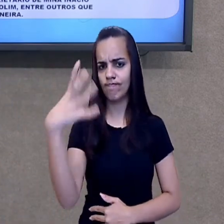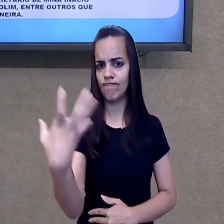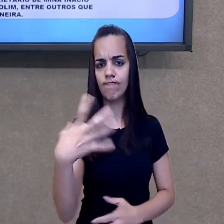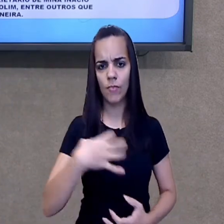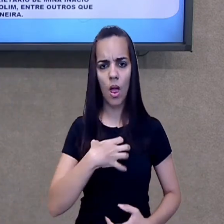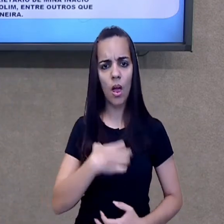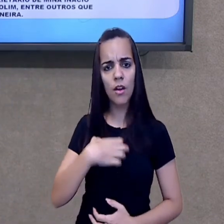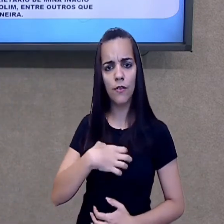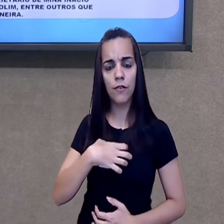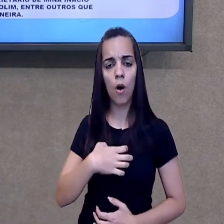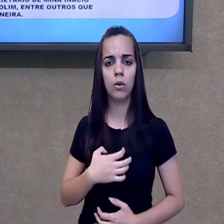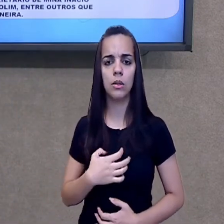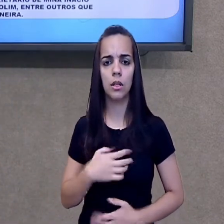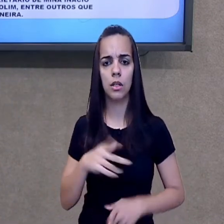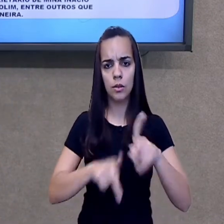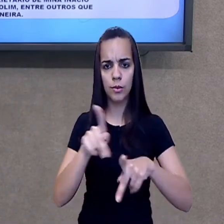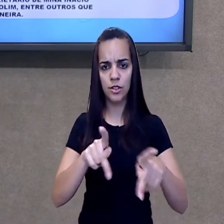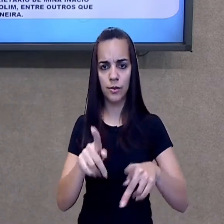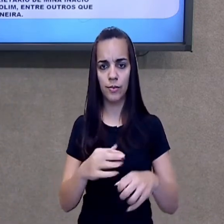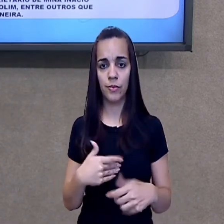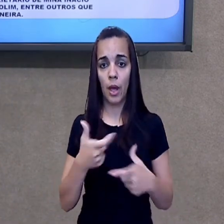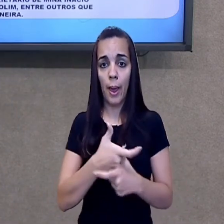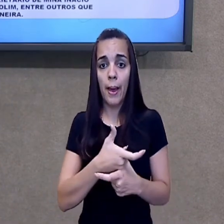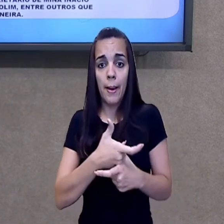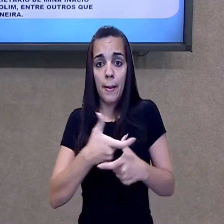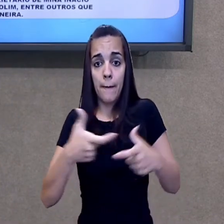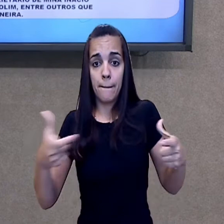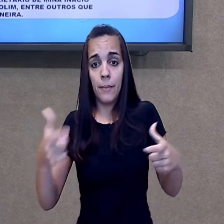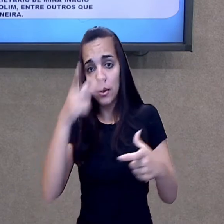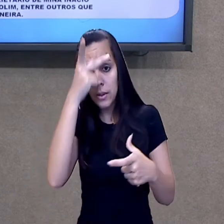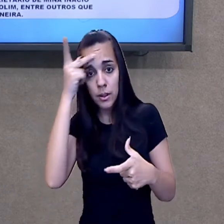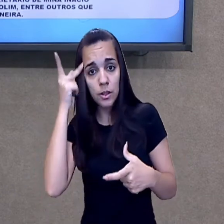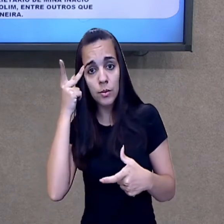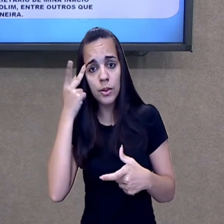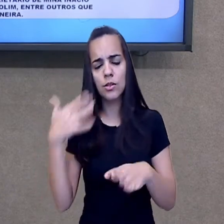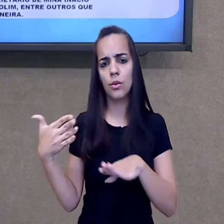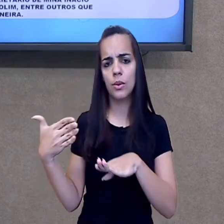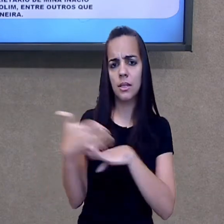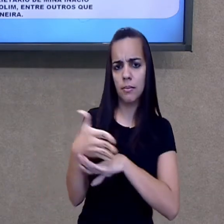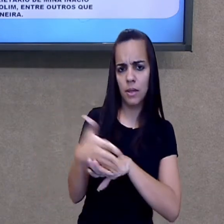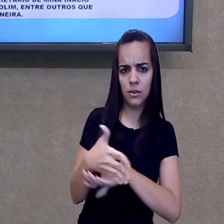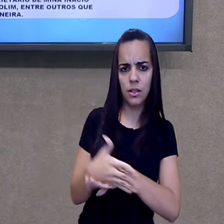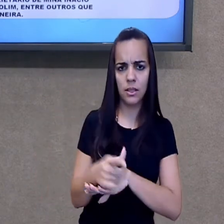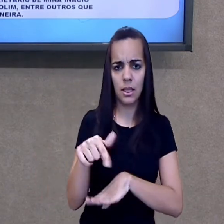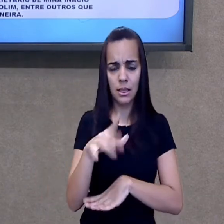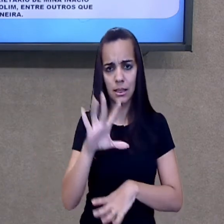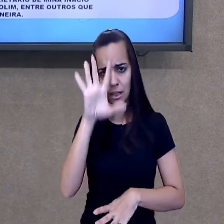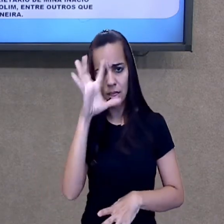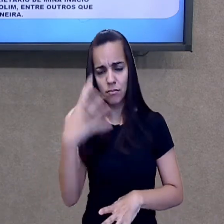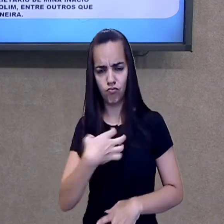Alfaiates, pois a grande maioria dos membros que participaram desta revolta,